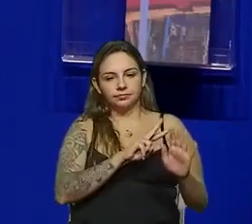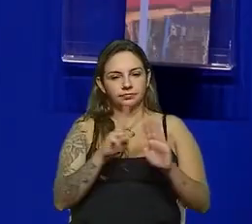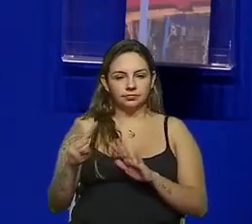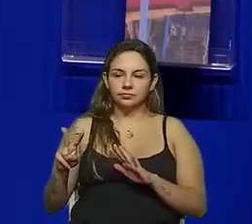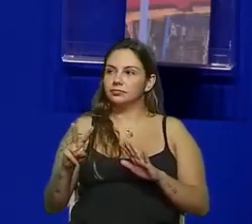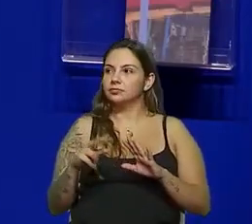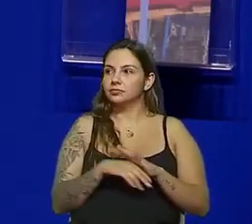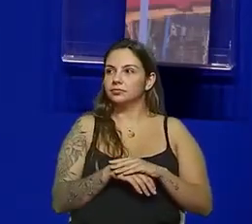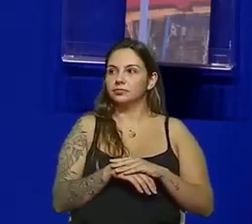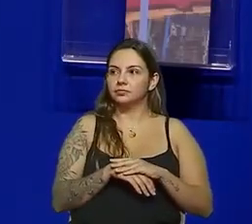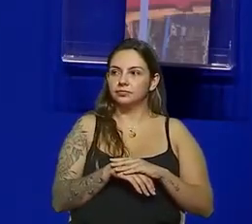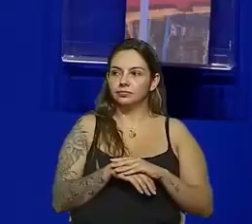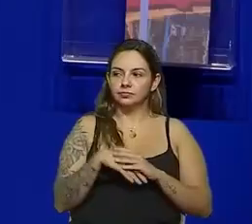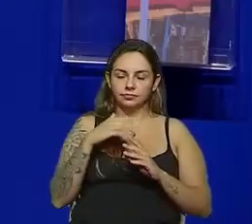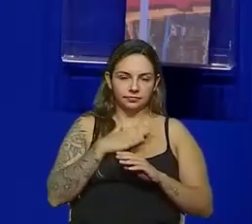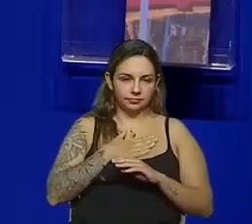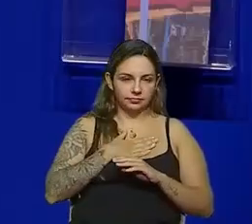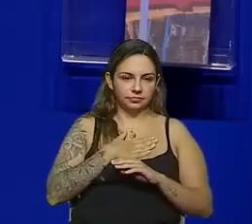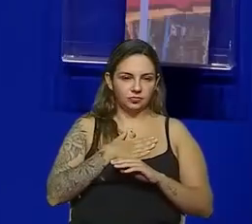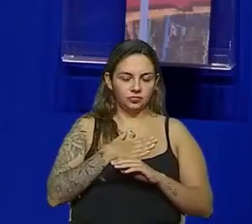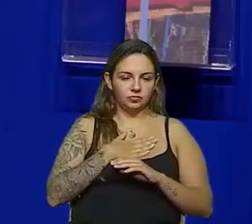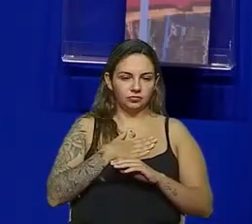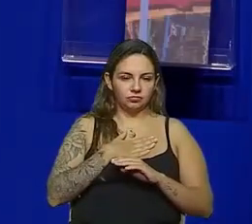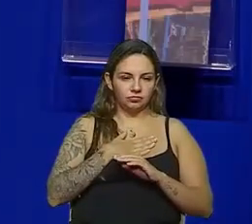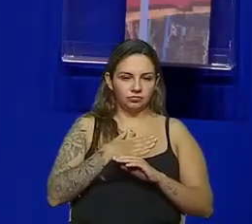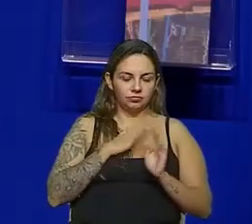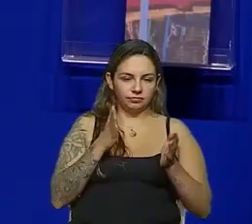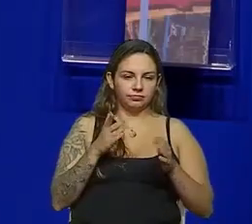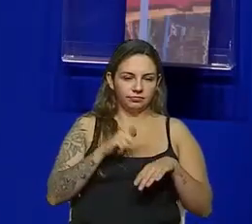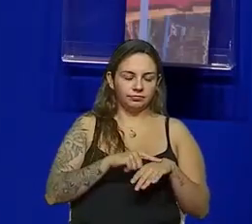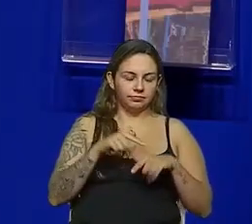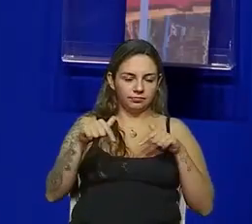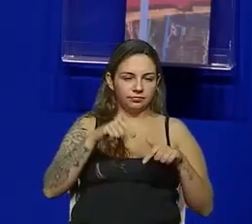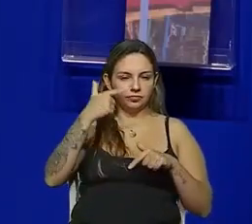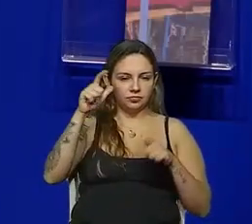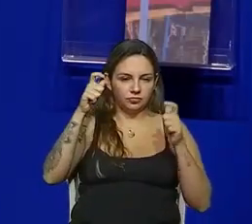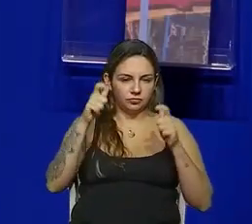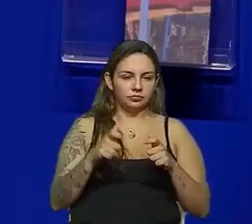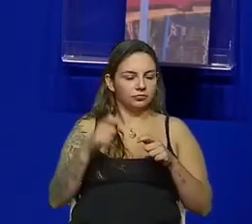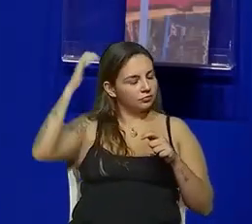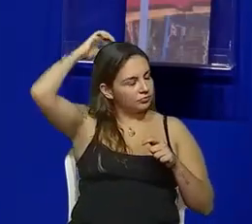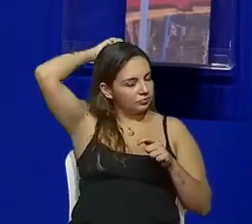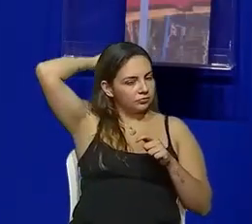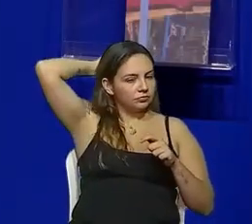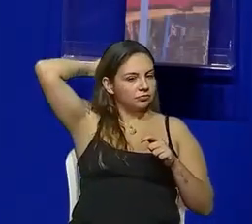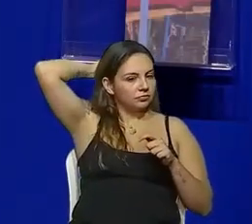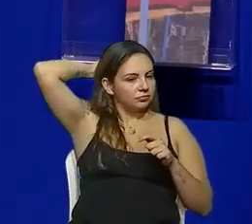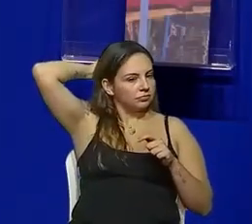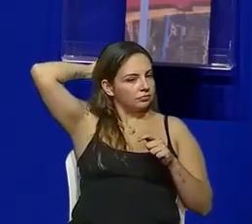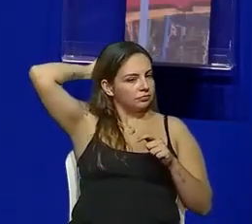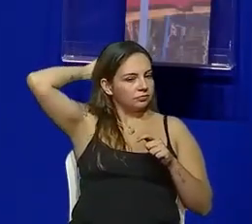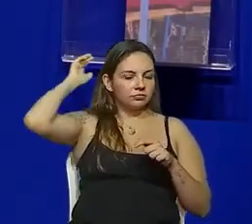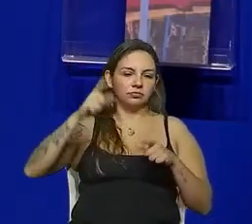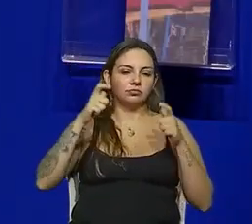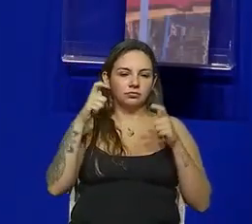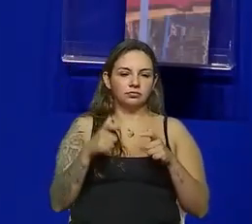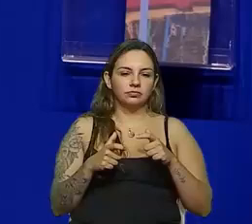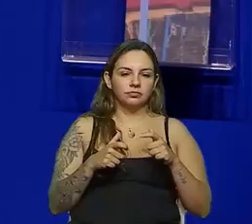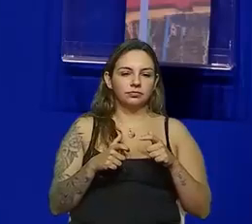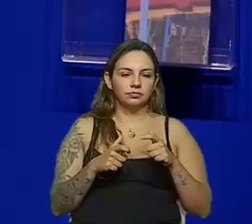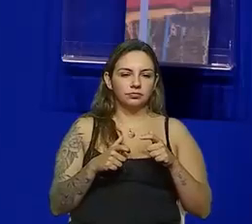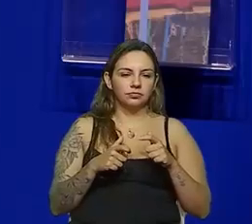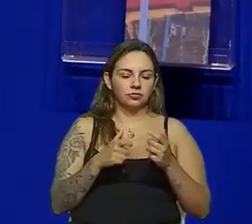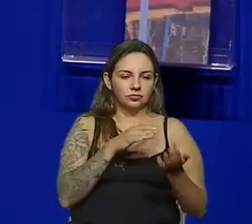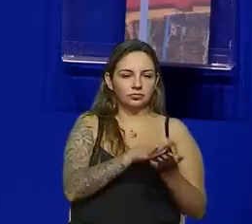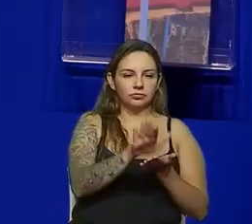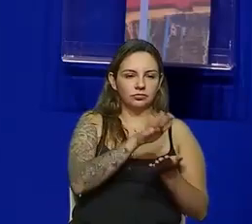semanas e eu já nesse momento trabalhava em outro lugar e o censor desse lugar, que era a